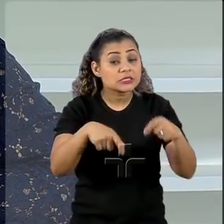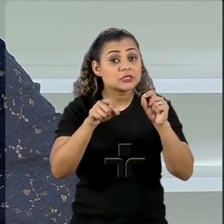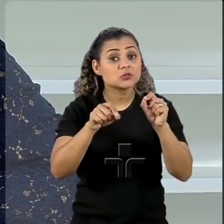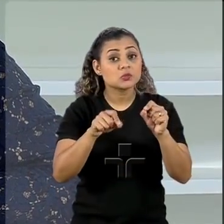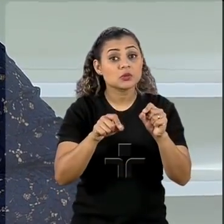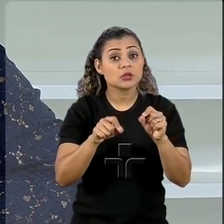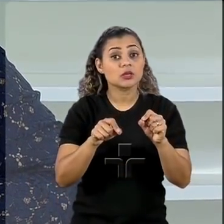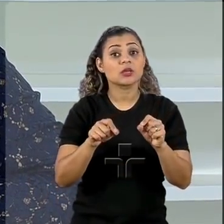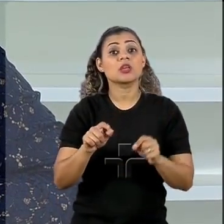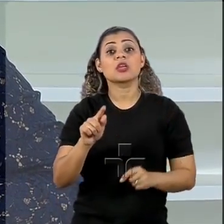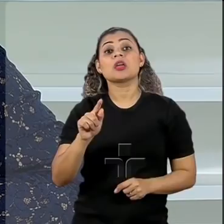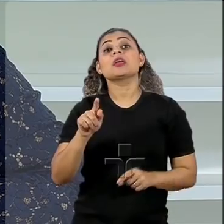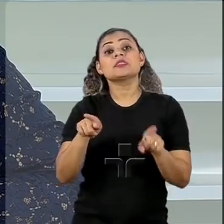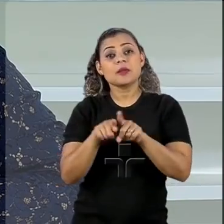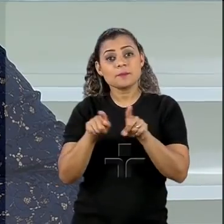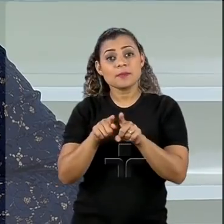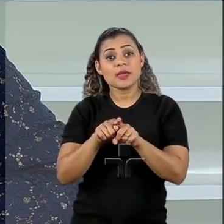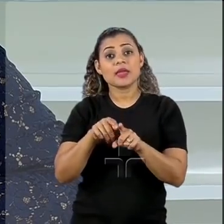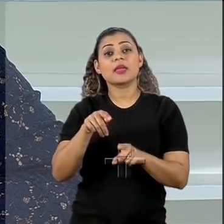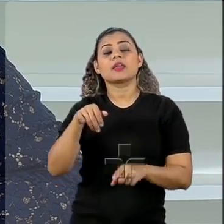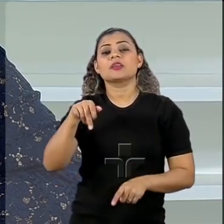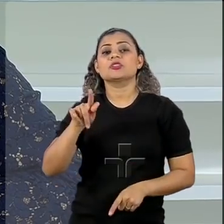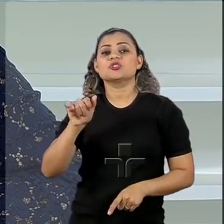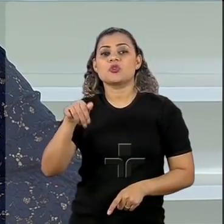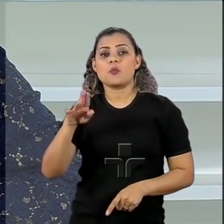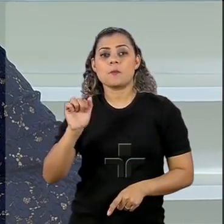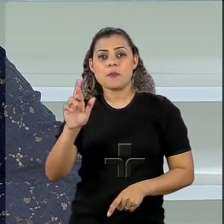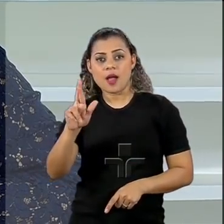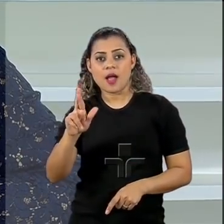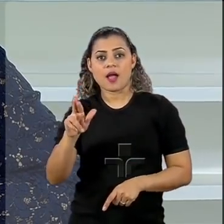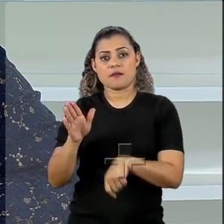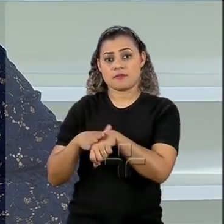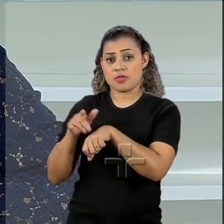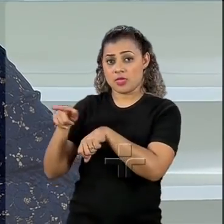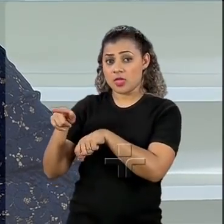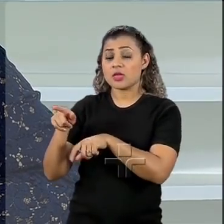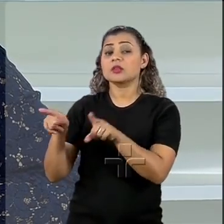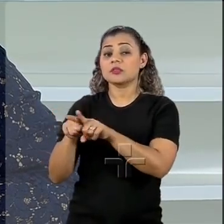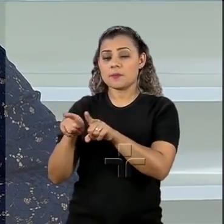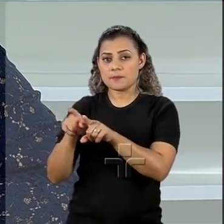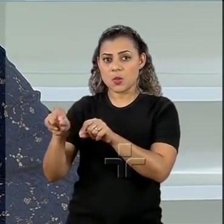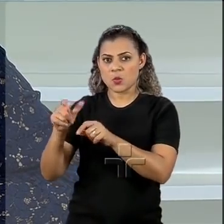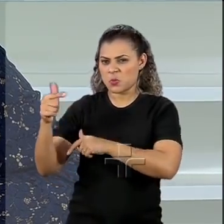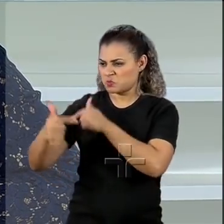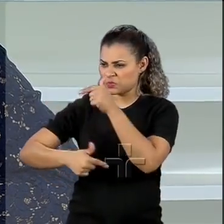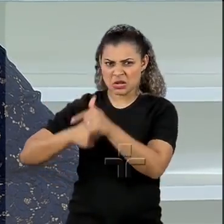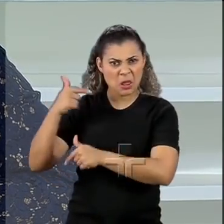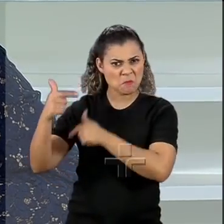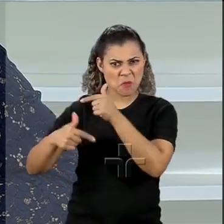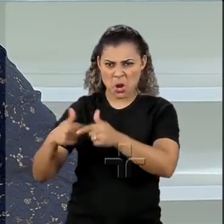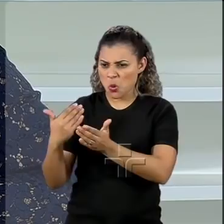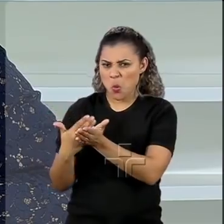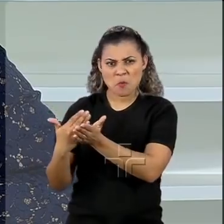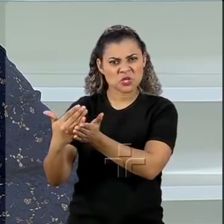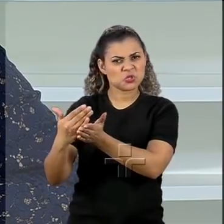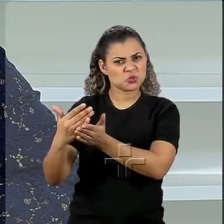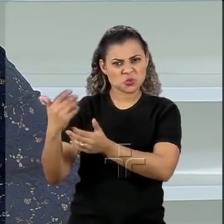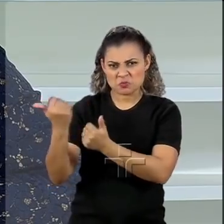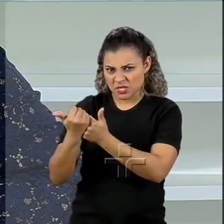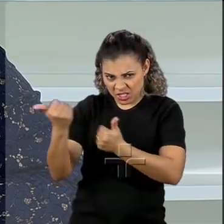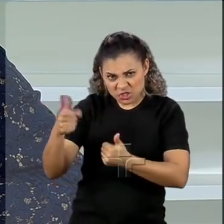ministro Gilmar Mendes, Que que fez o foi mutirão. quem iniciou um trabalho severo de